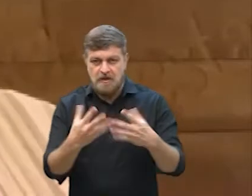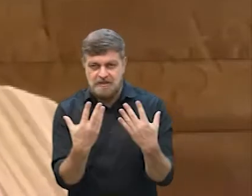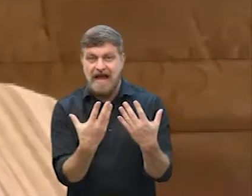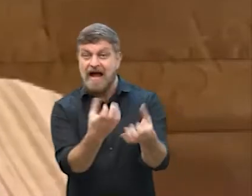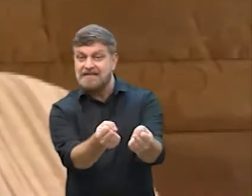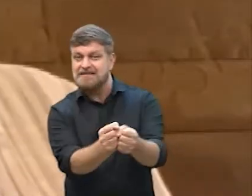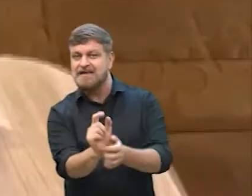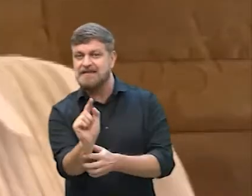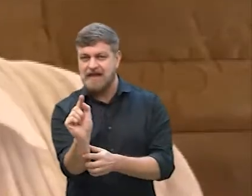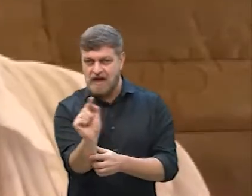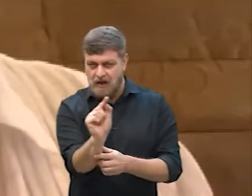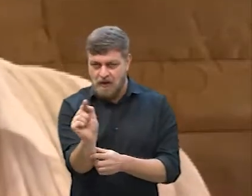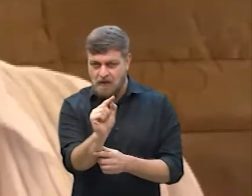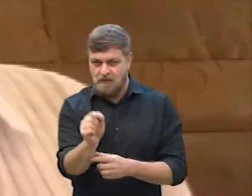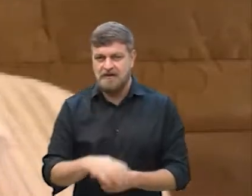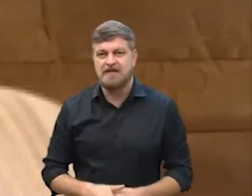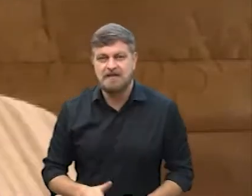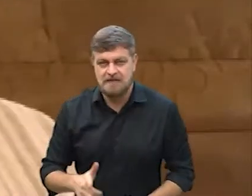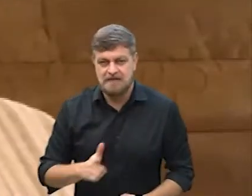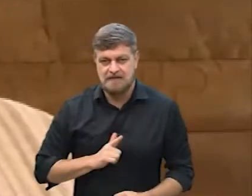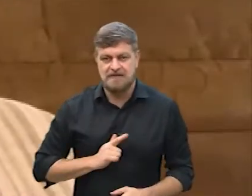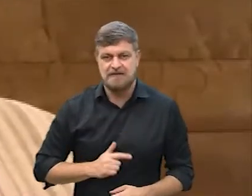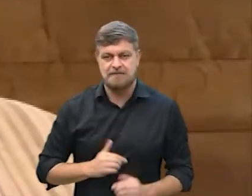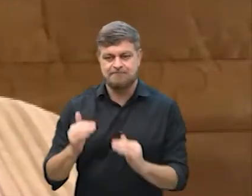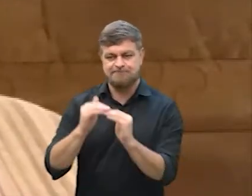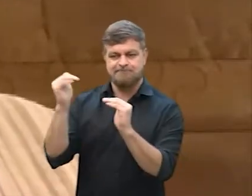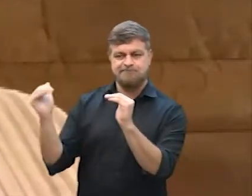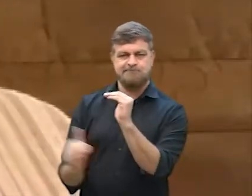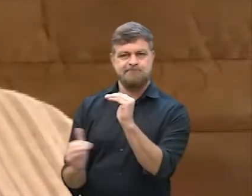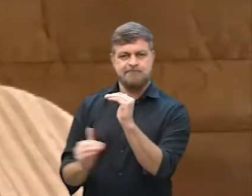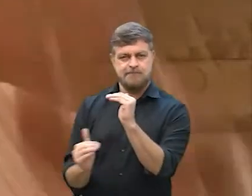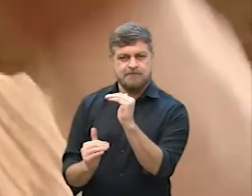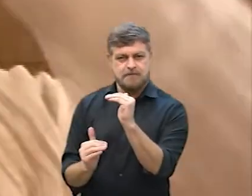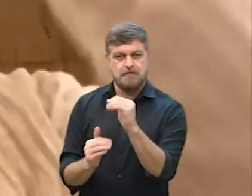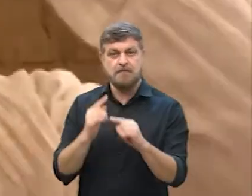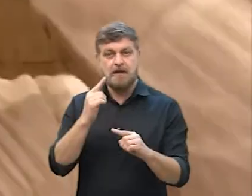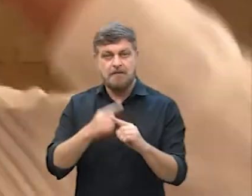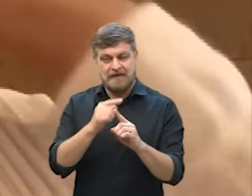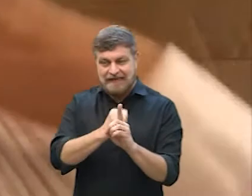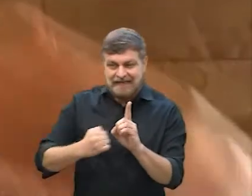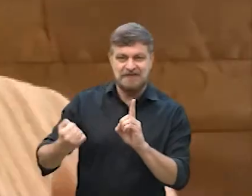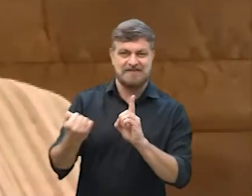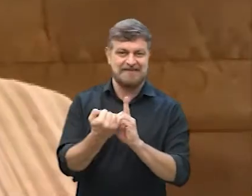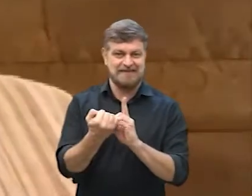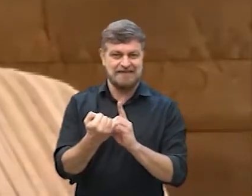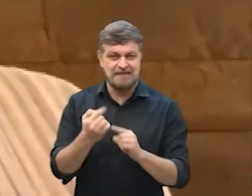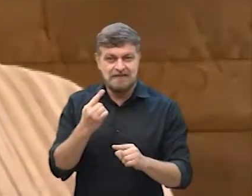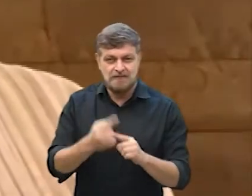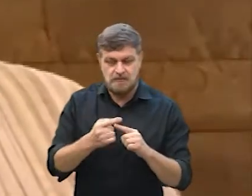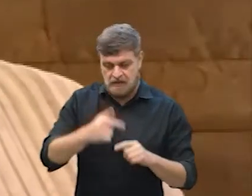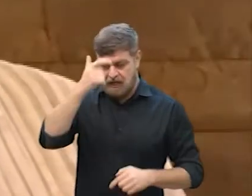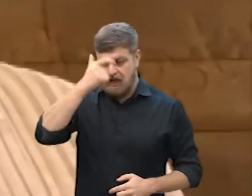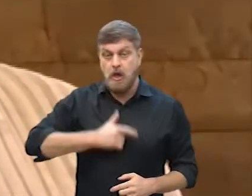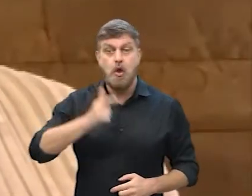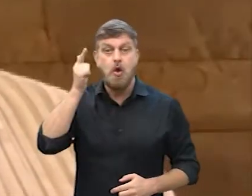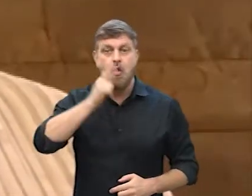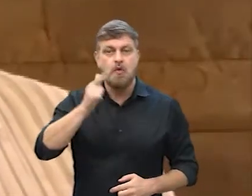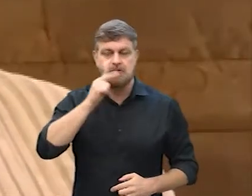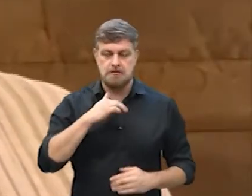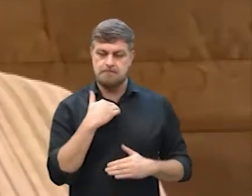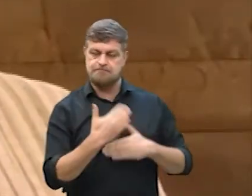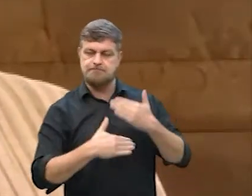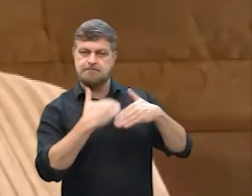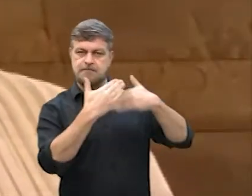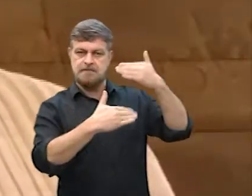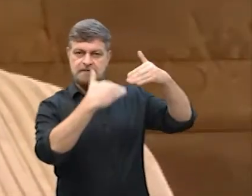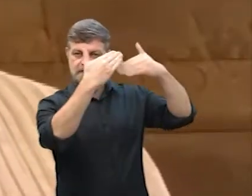aprova, ela quase que certifica a desigualdade social. Por quê? Porque eu só consigo me desenvolver bem